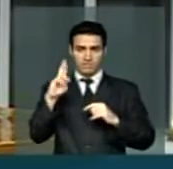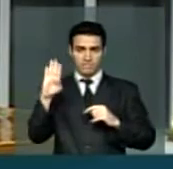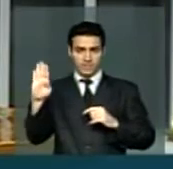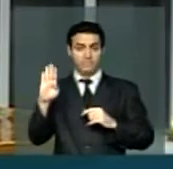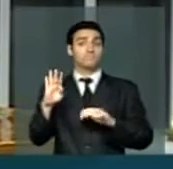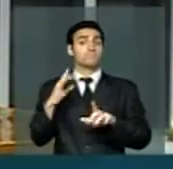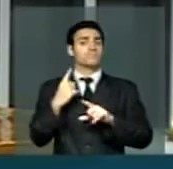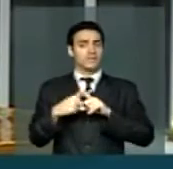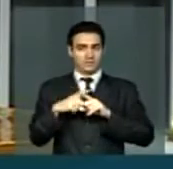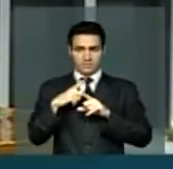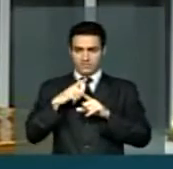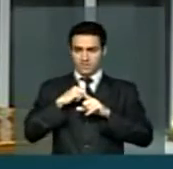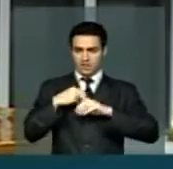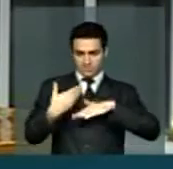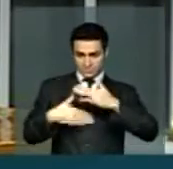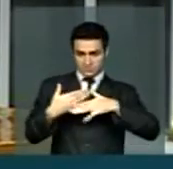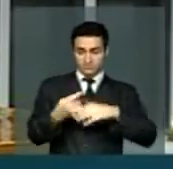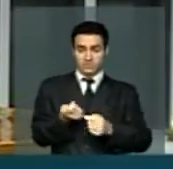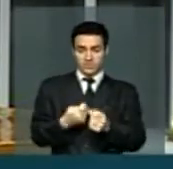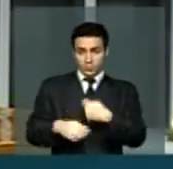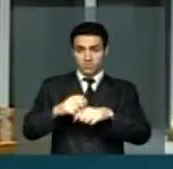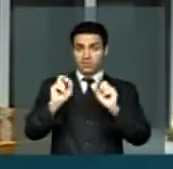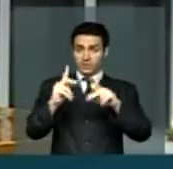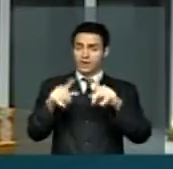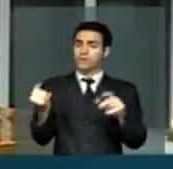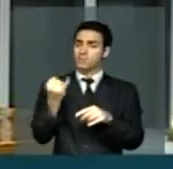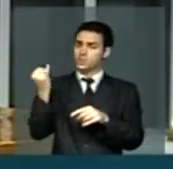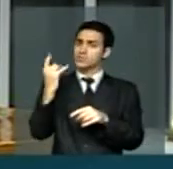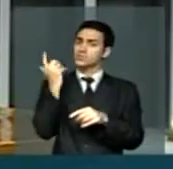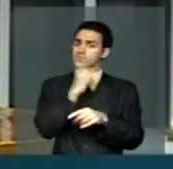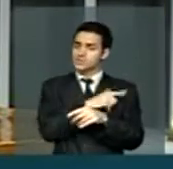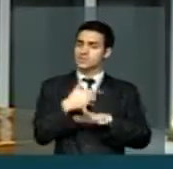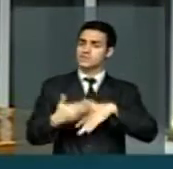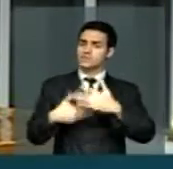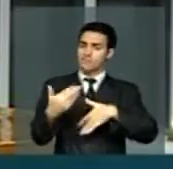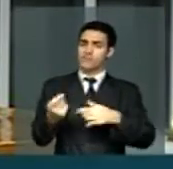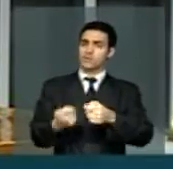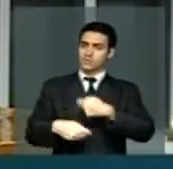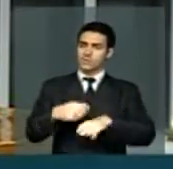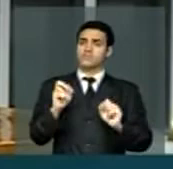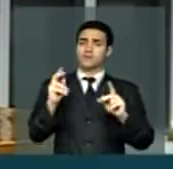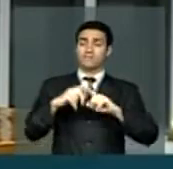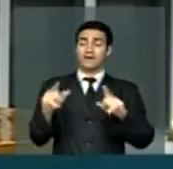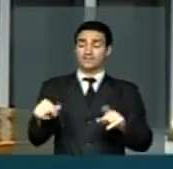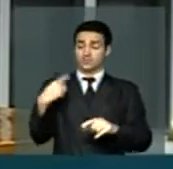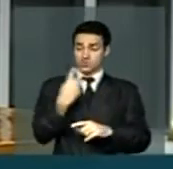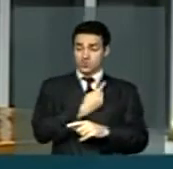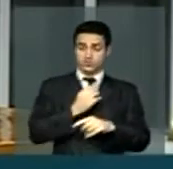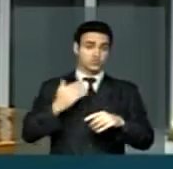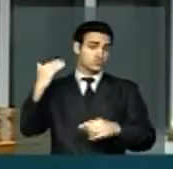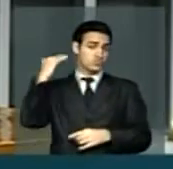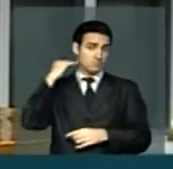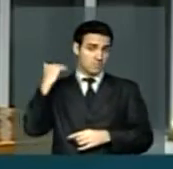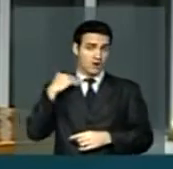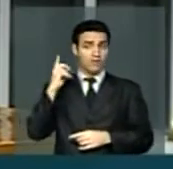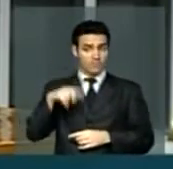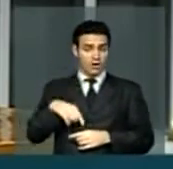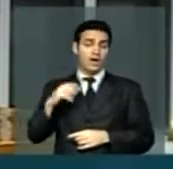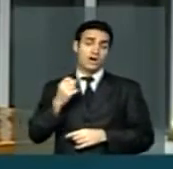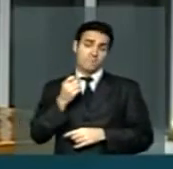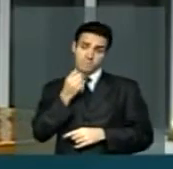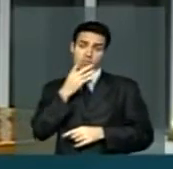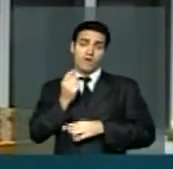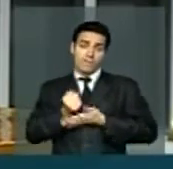econômico, é muito importante que tenhamos os instrumentos estratégicos para esse desenvolvimento econômico, e o nosso banco é um desses